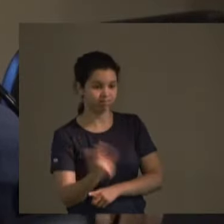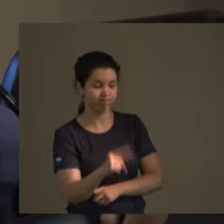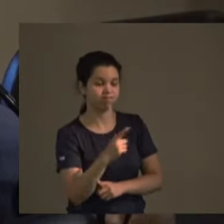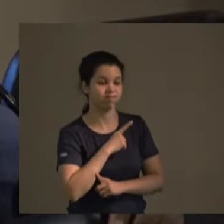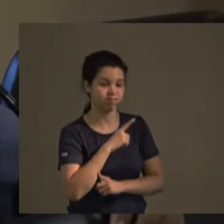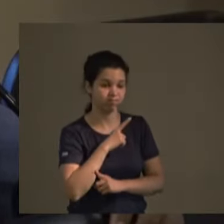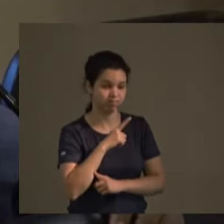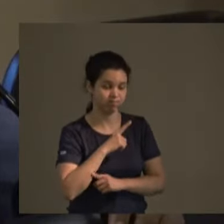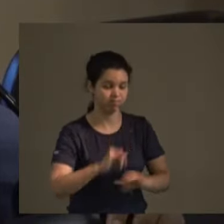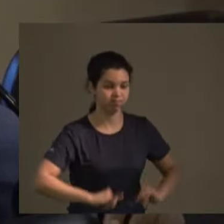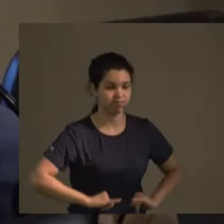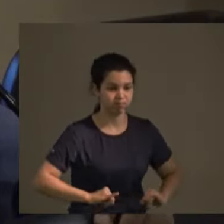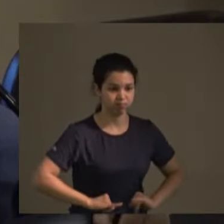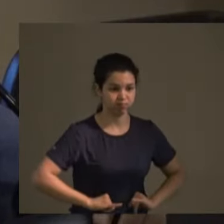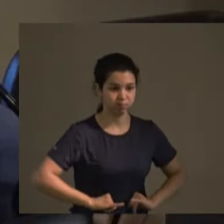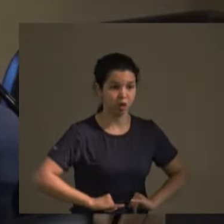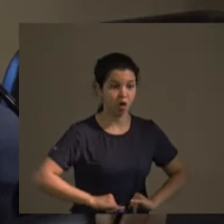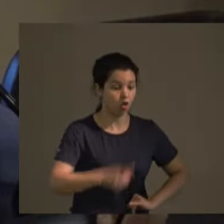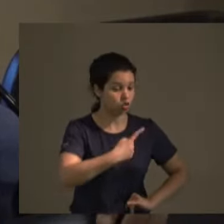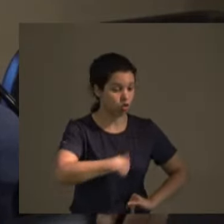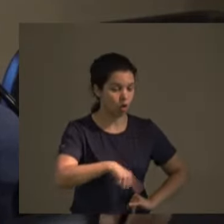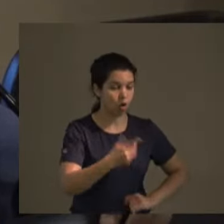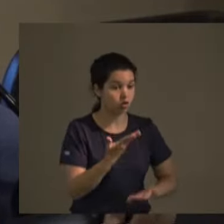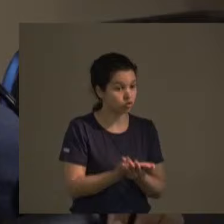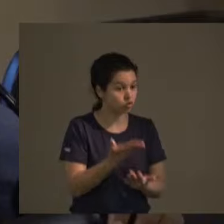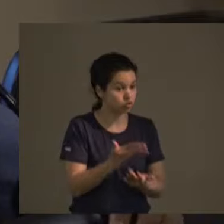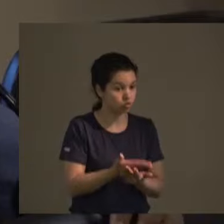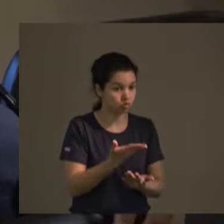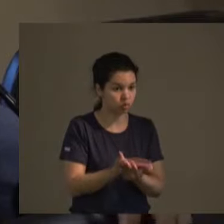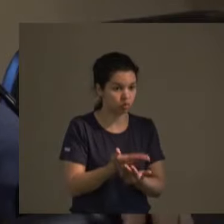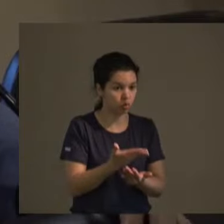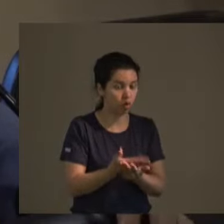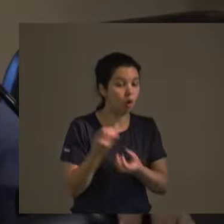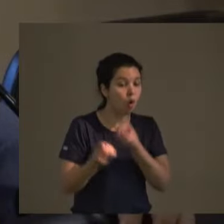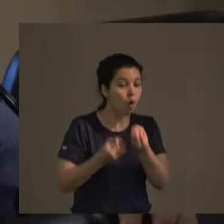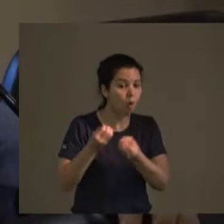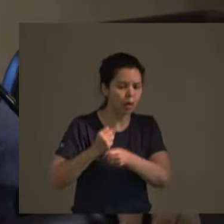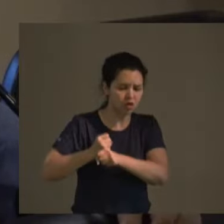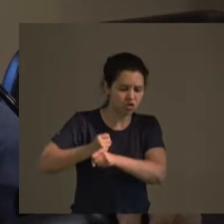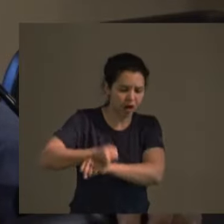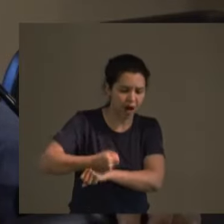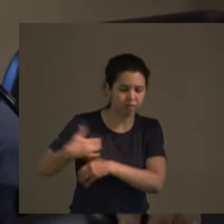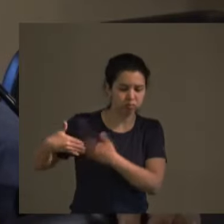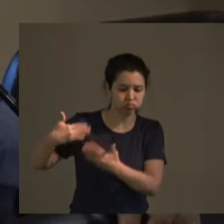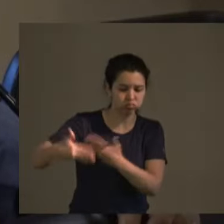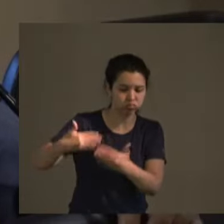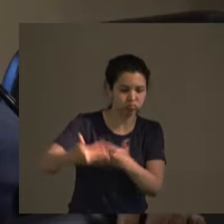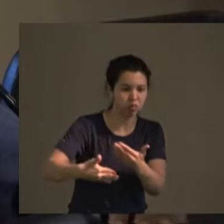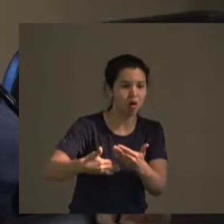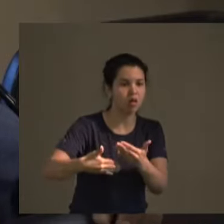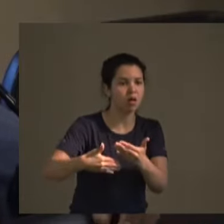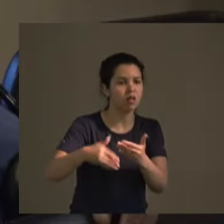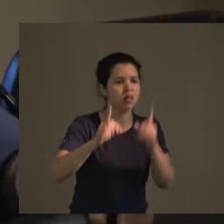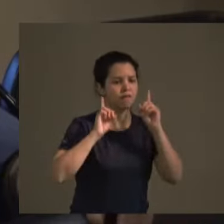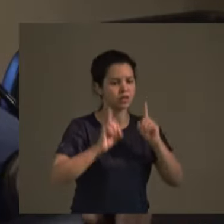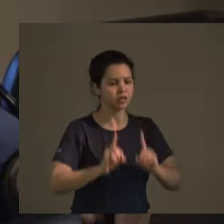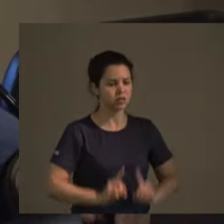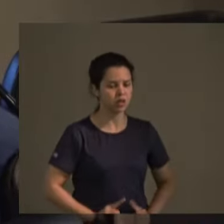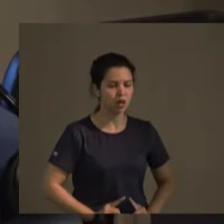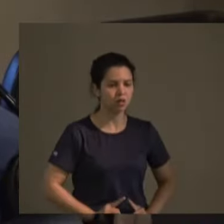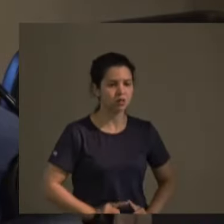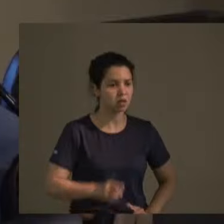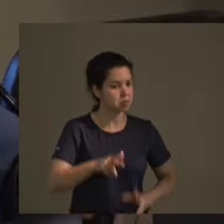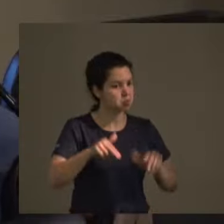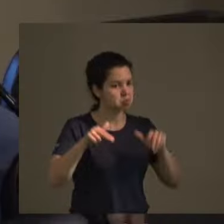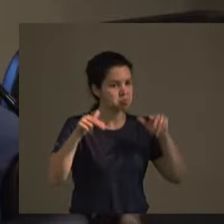a interseccionalidade do processo de escravização na consequência das deficiências, né?